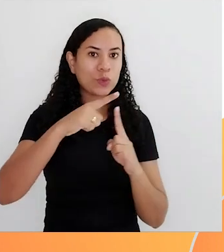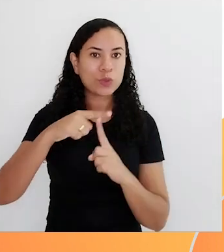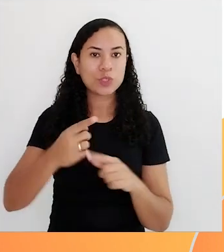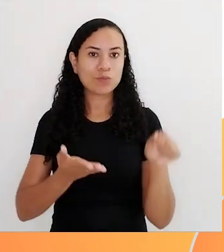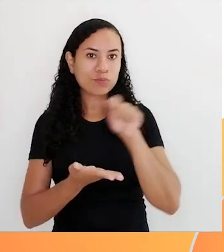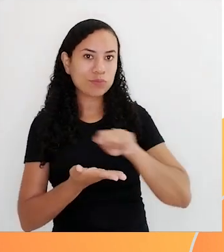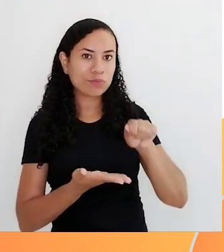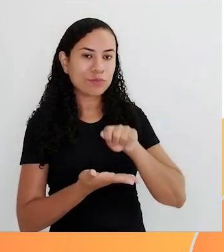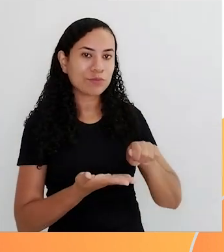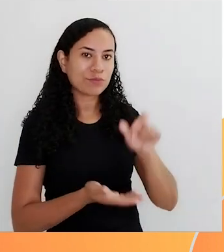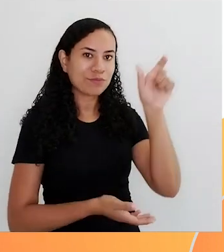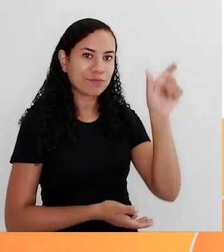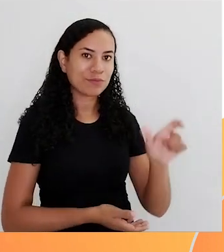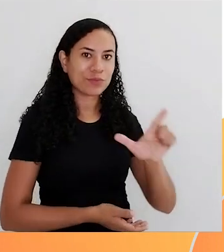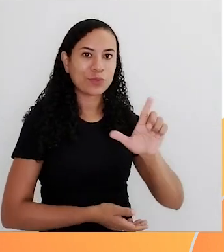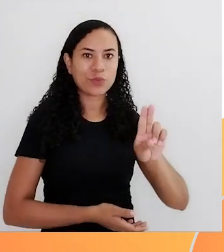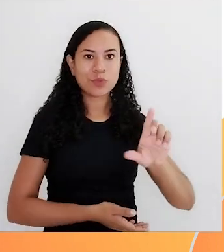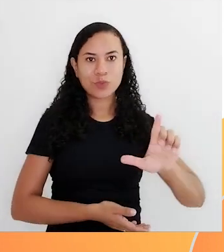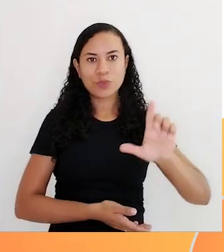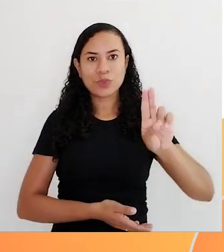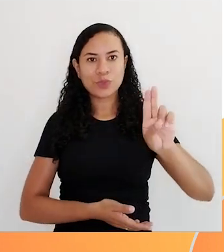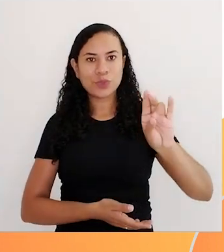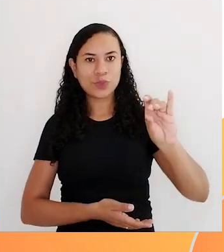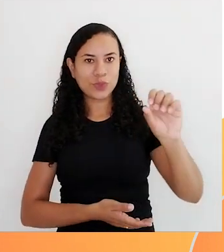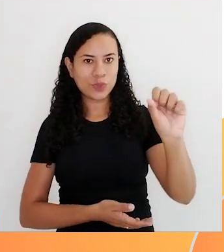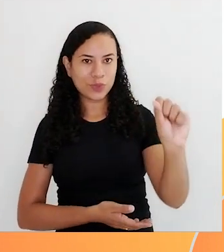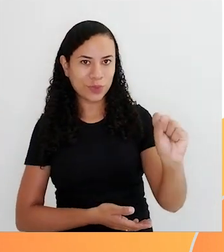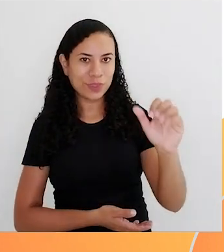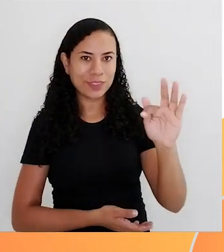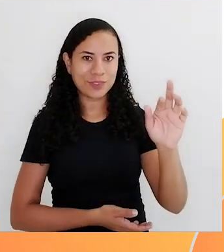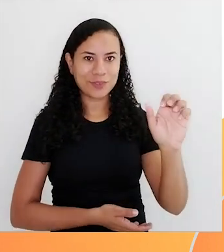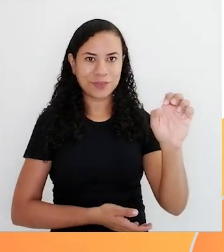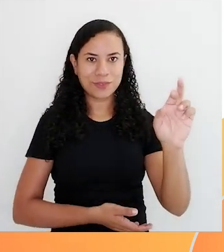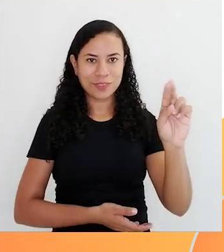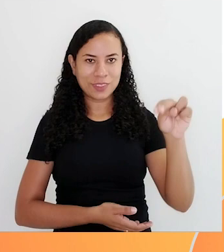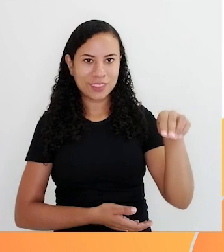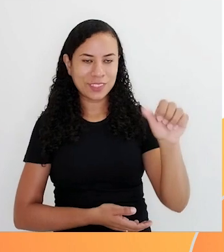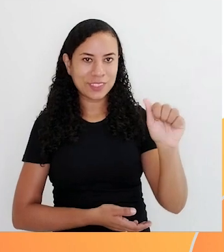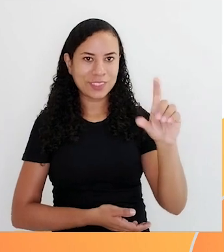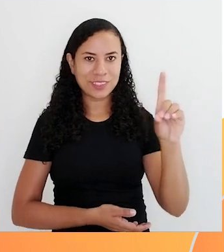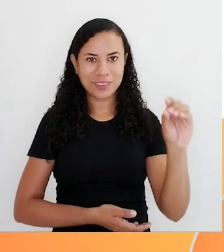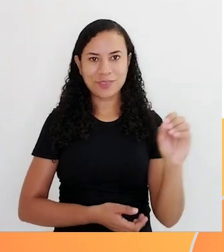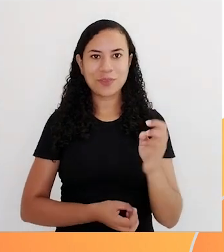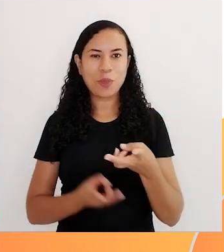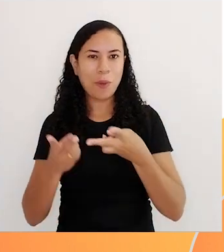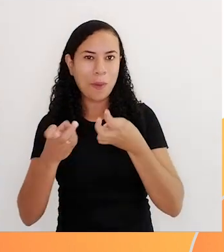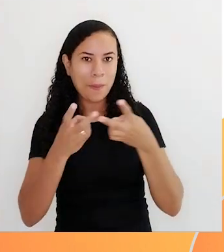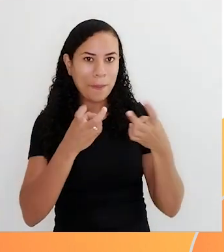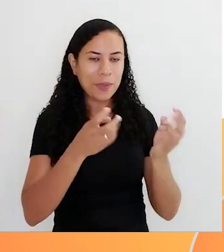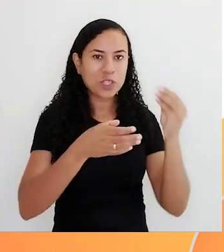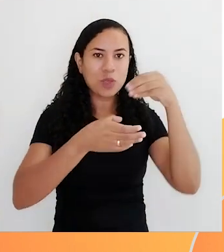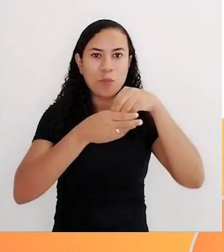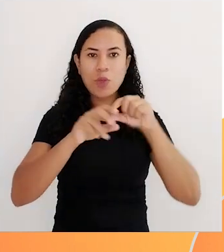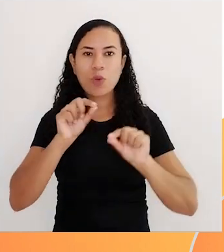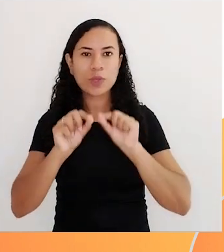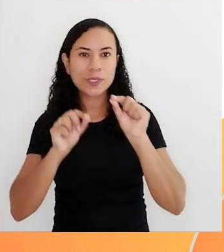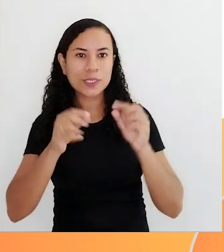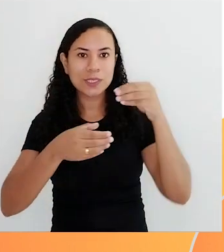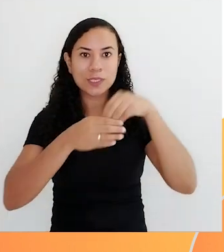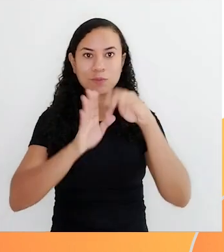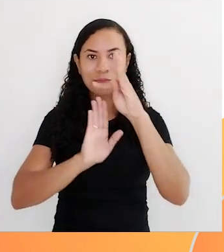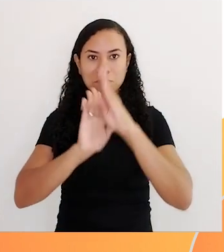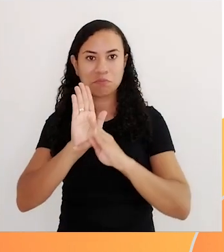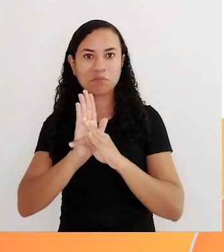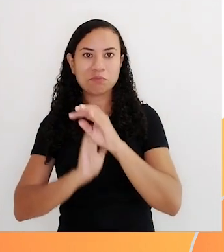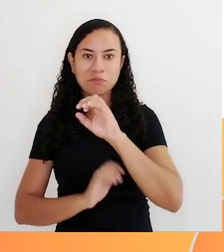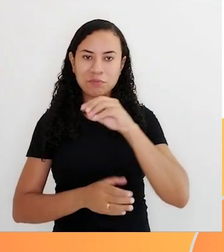de Luiz Fernando Veríssimo. Perceber os elementos da narrativa que elencam o texto.